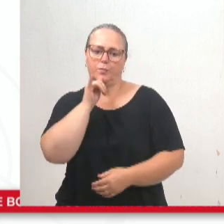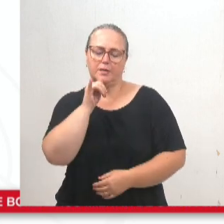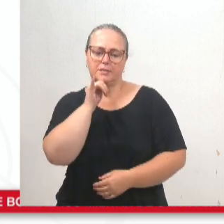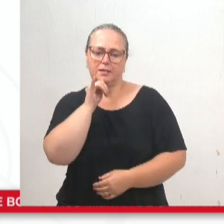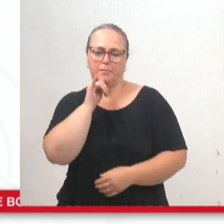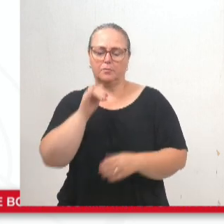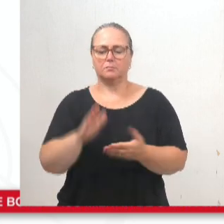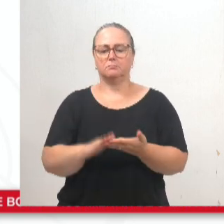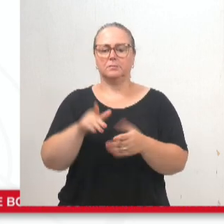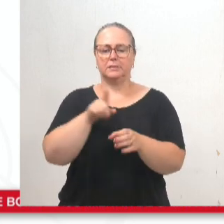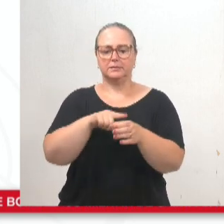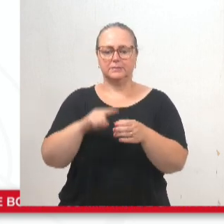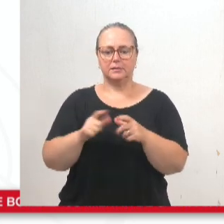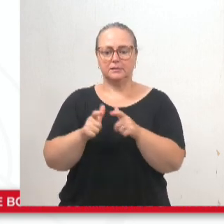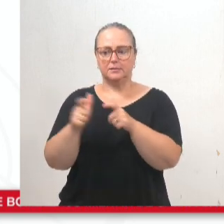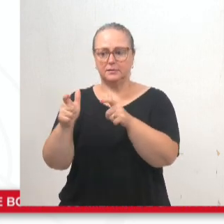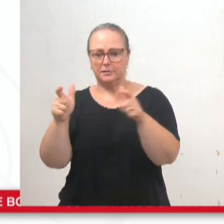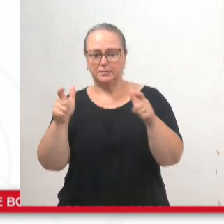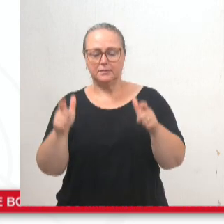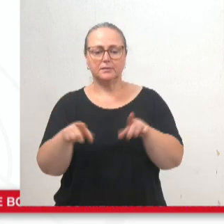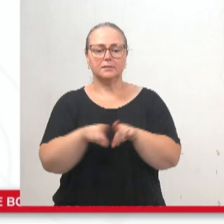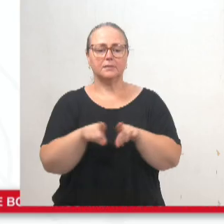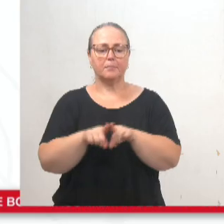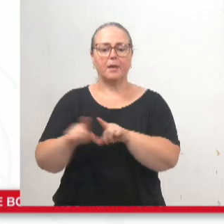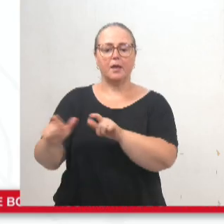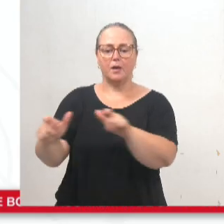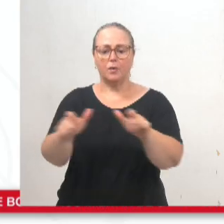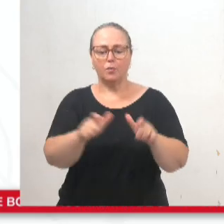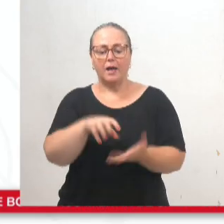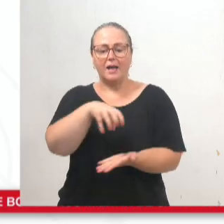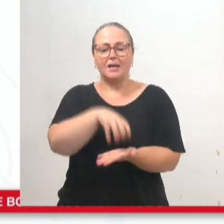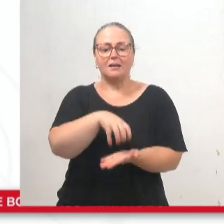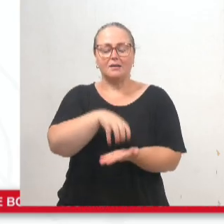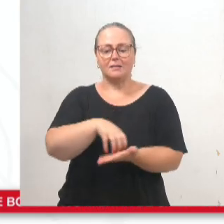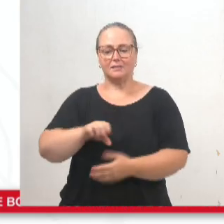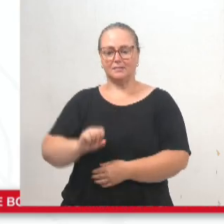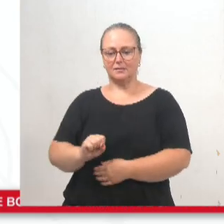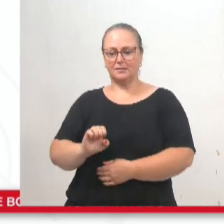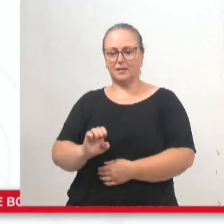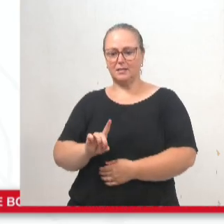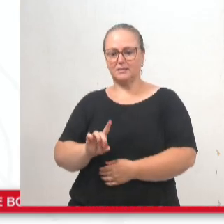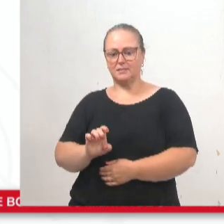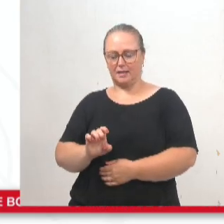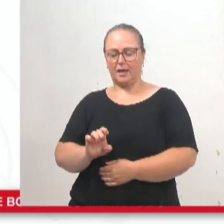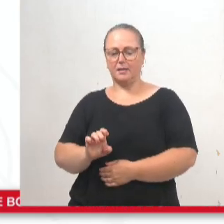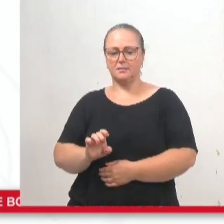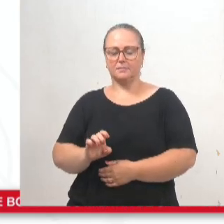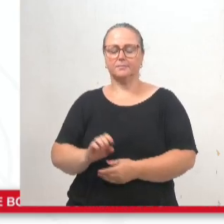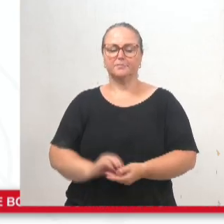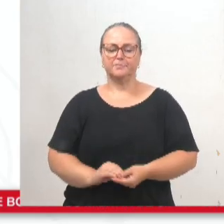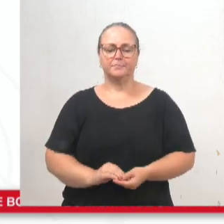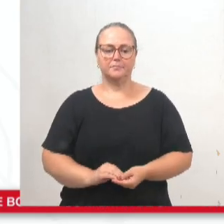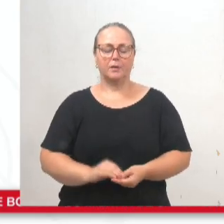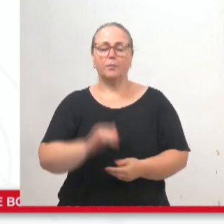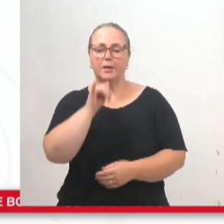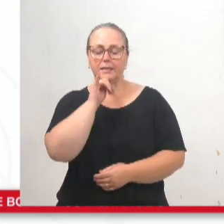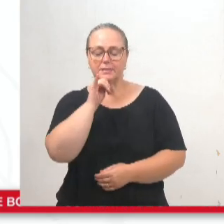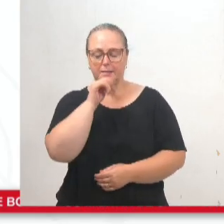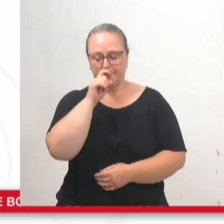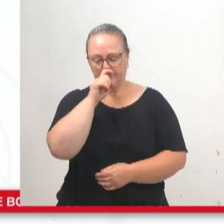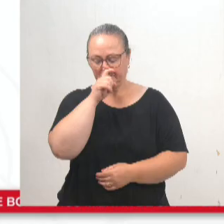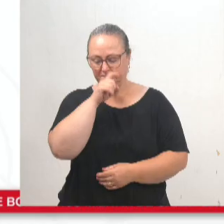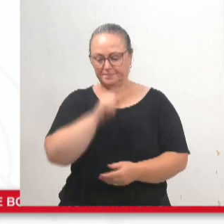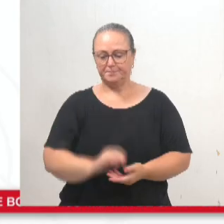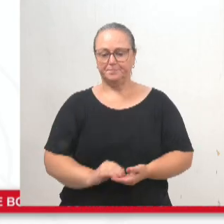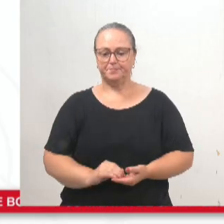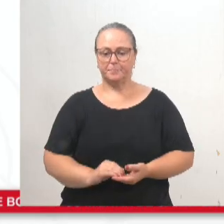pouco maiores, e depois nas nossas sedes de batalhão. Só para vamos dizer, dar uma explicação de maneira geral, para quem não está habituado, o